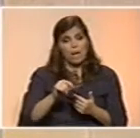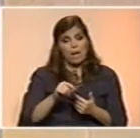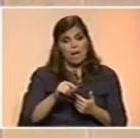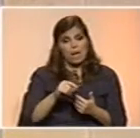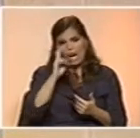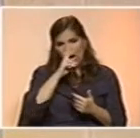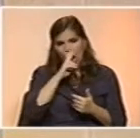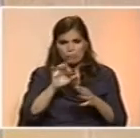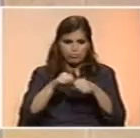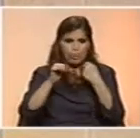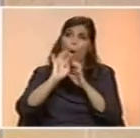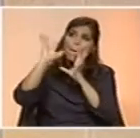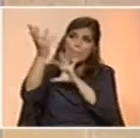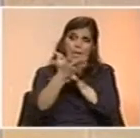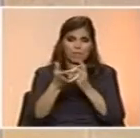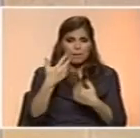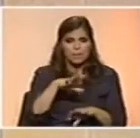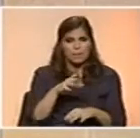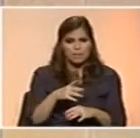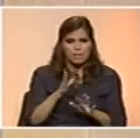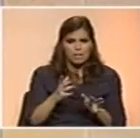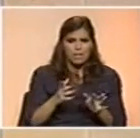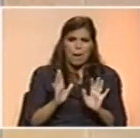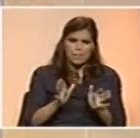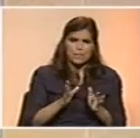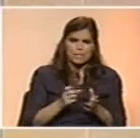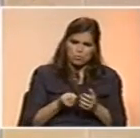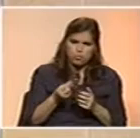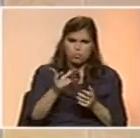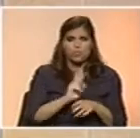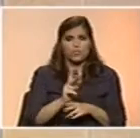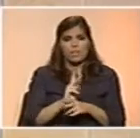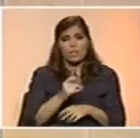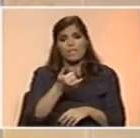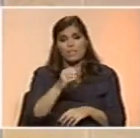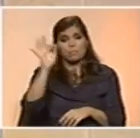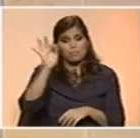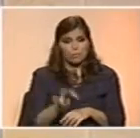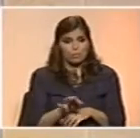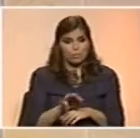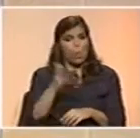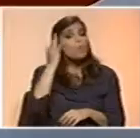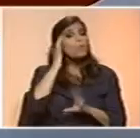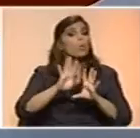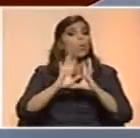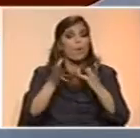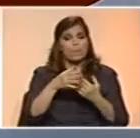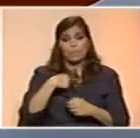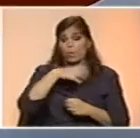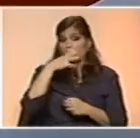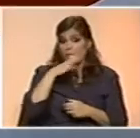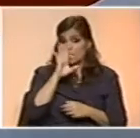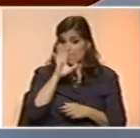é isso? Sim. Mas é preciso haver muitos vegetarianos para isso, não é? Estamos a falar de 20%, é um número global. Eu diria que se cada um de